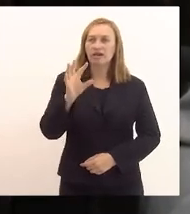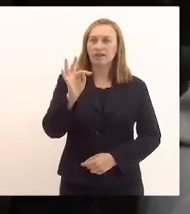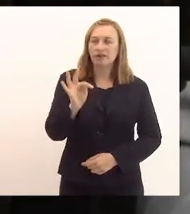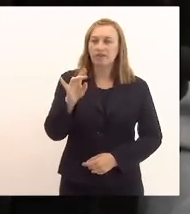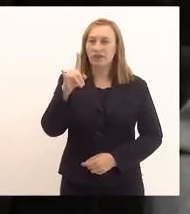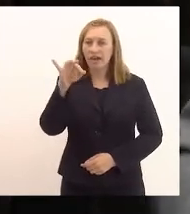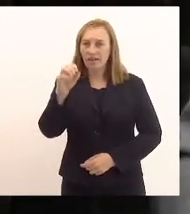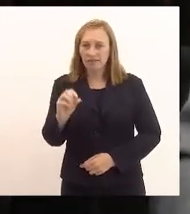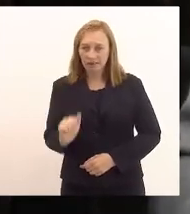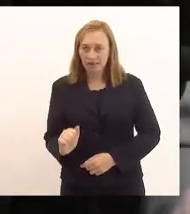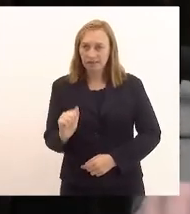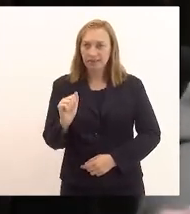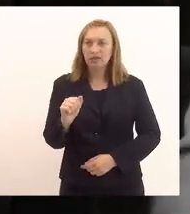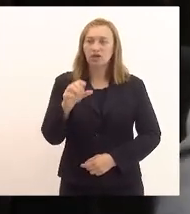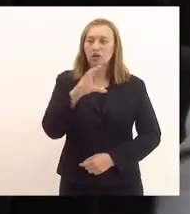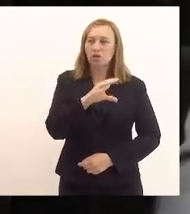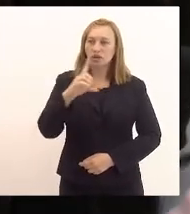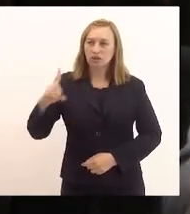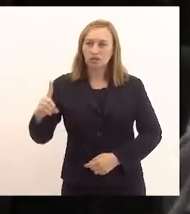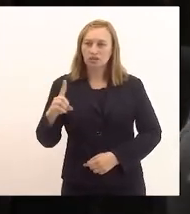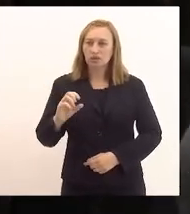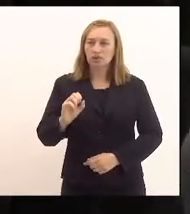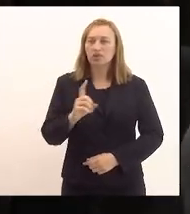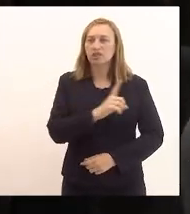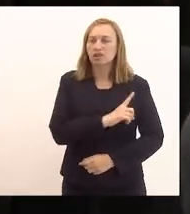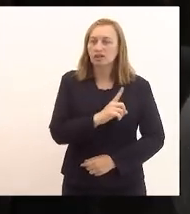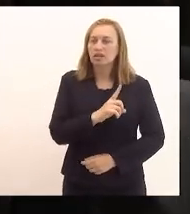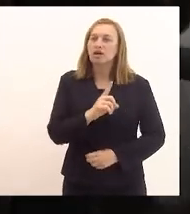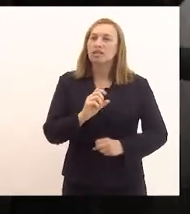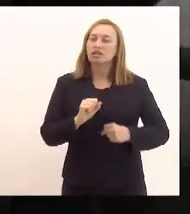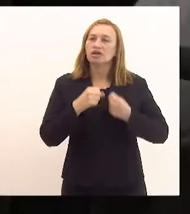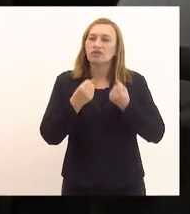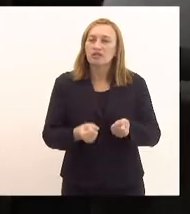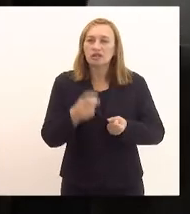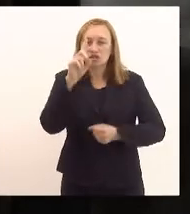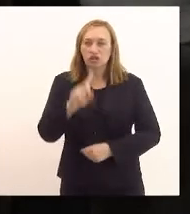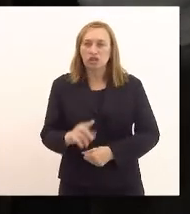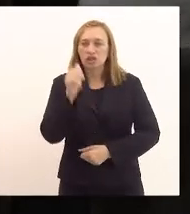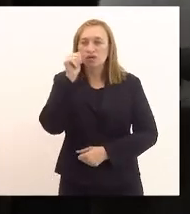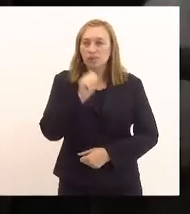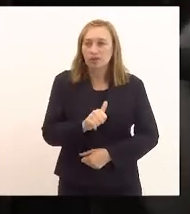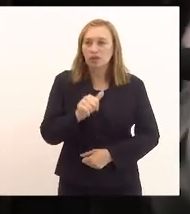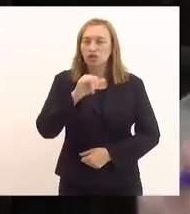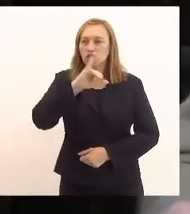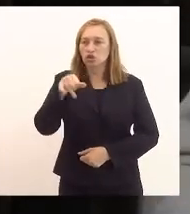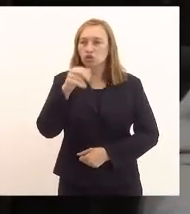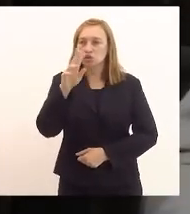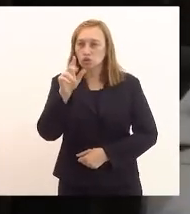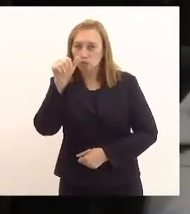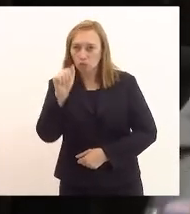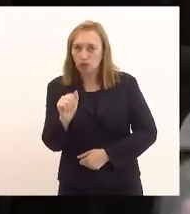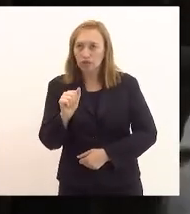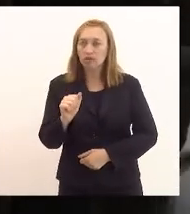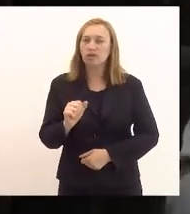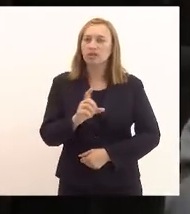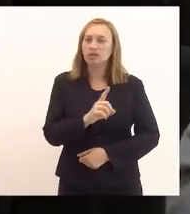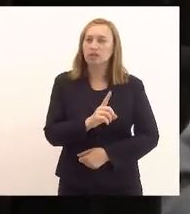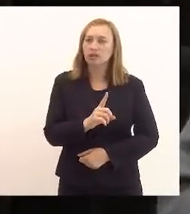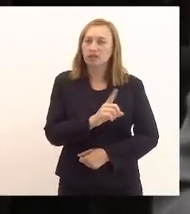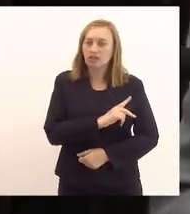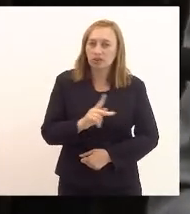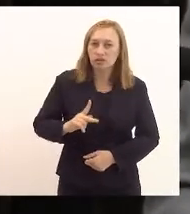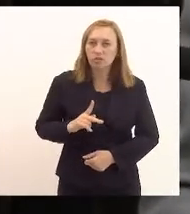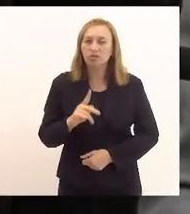Nascimento coordenadora de defesa dos direitos da mulher da assessoria pública Maria Julia Miranda defensores defensora